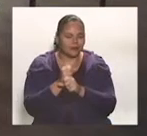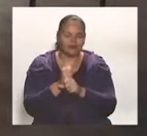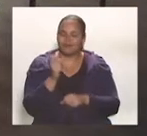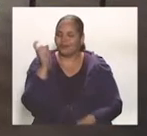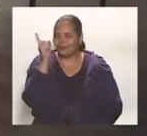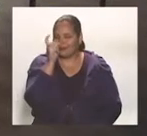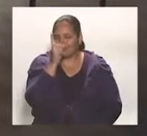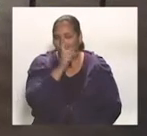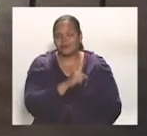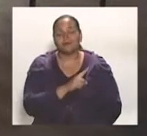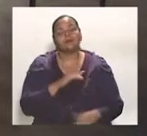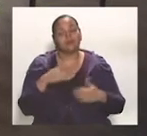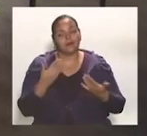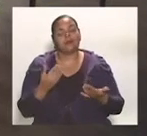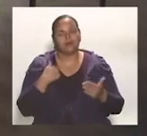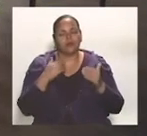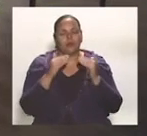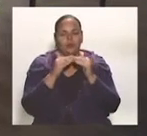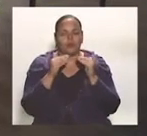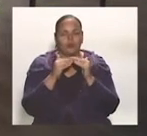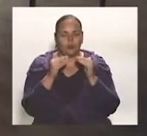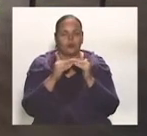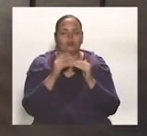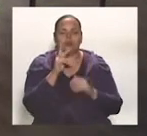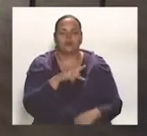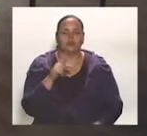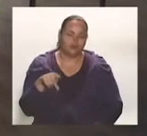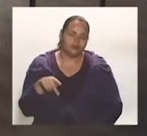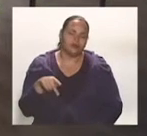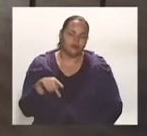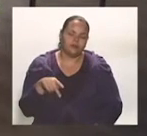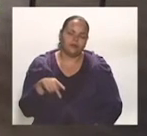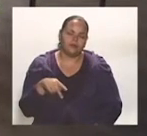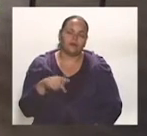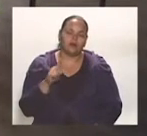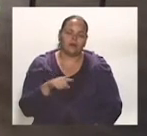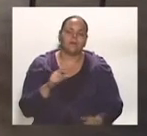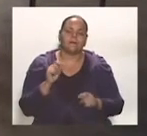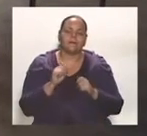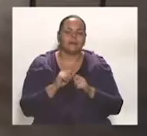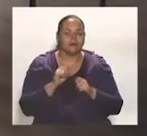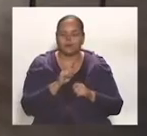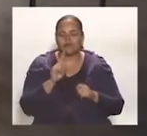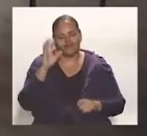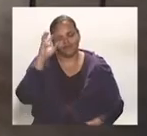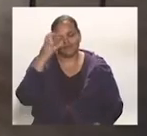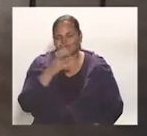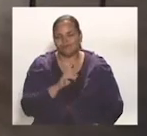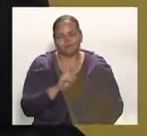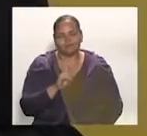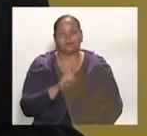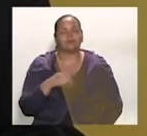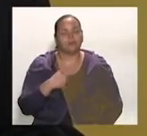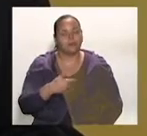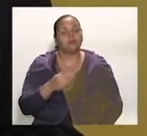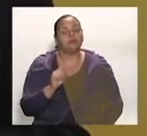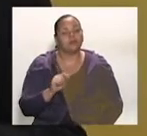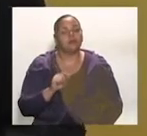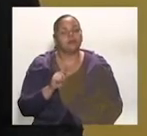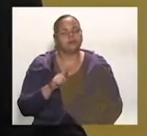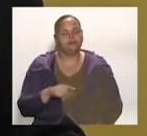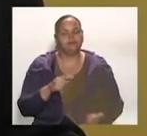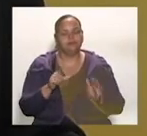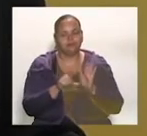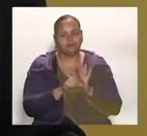fiscalização contábil é muito difícil. Então, eu concordo perfeitamente com o professor. Foi uma coisa feita para